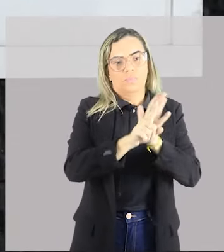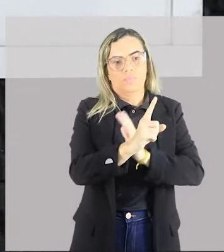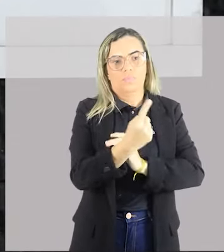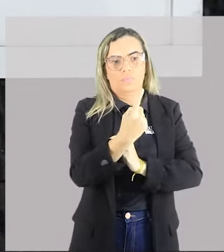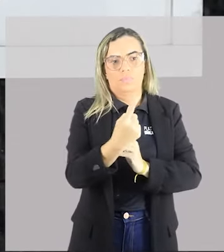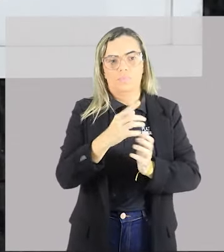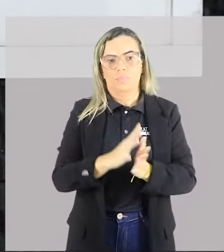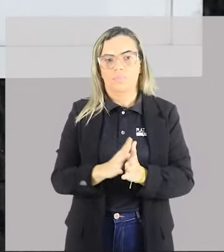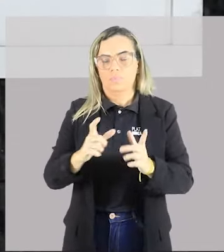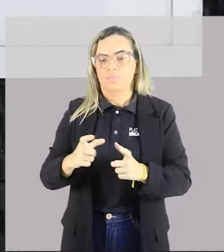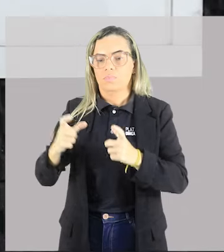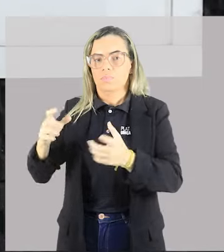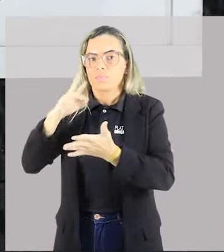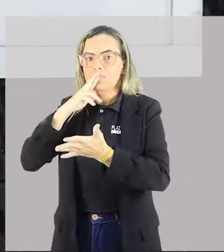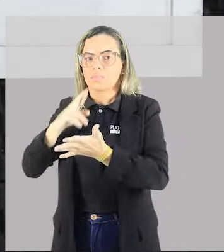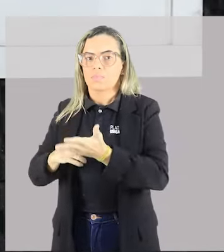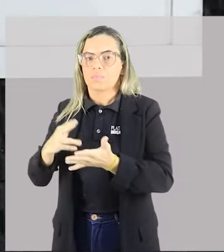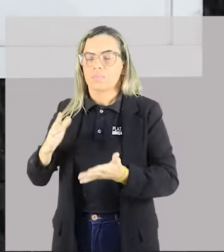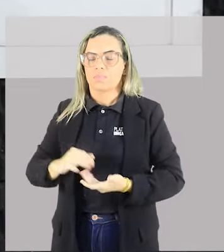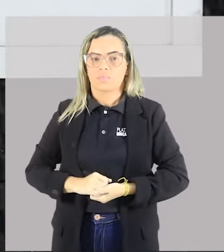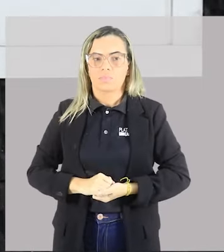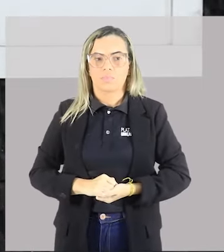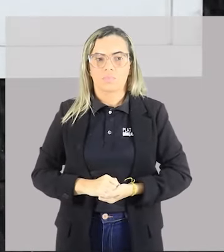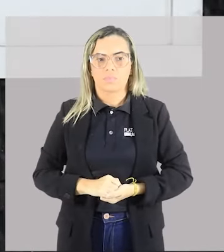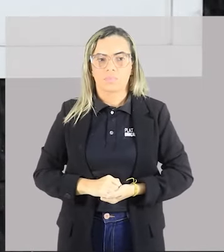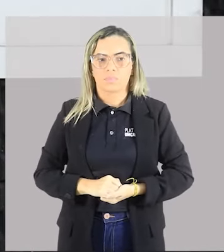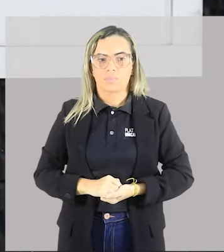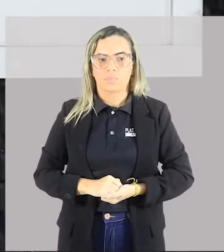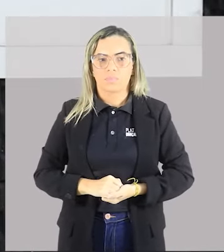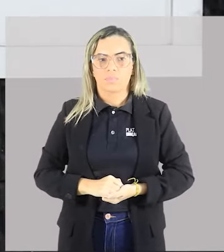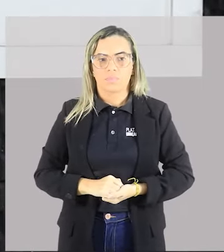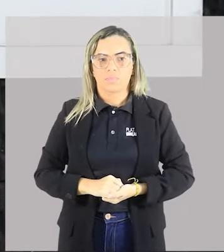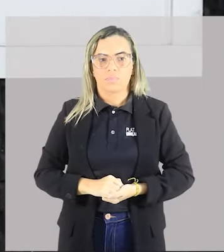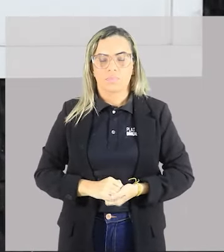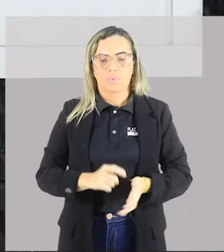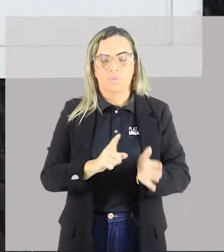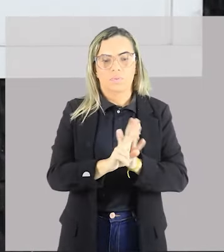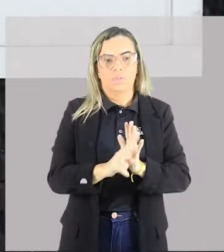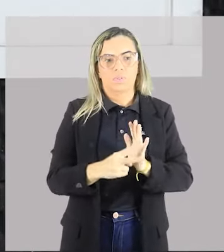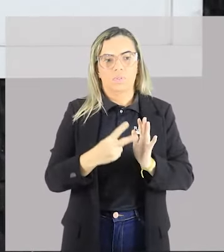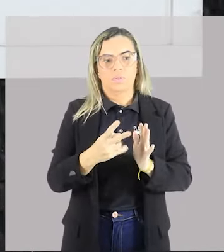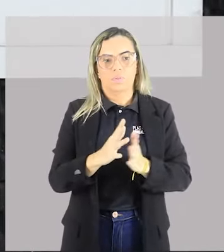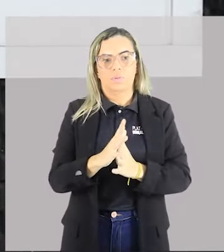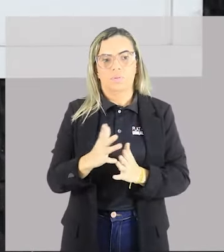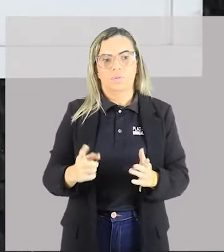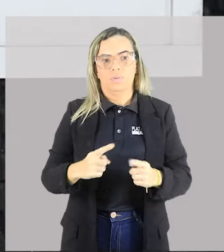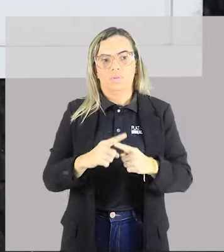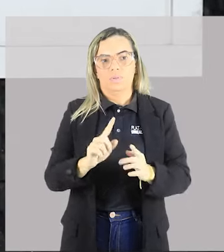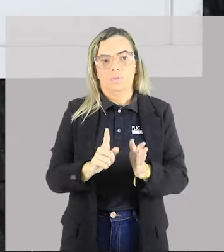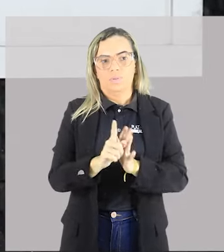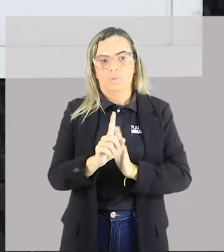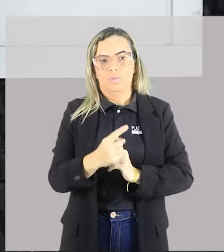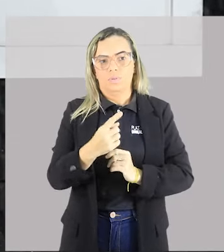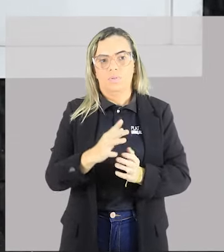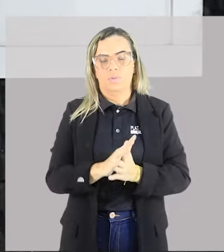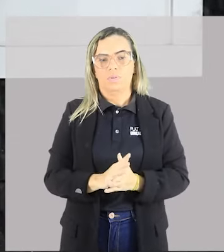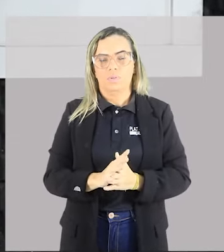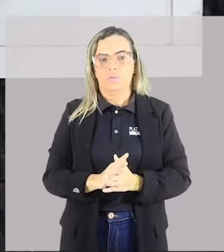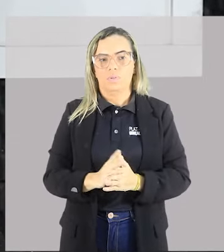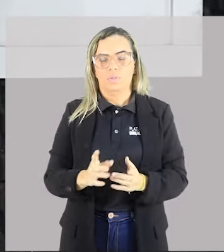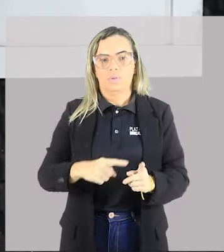de-1 vai ser igual ó -2 m-1 é 2 + 2